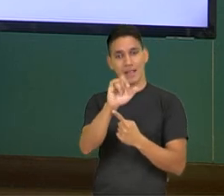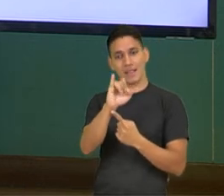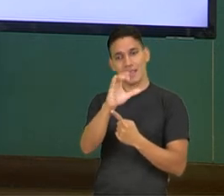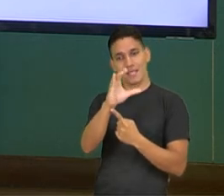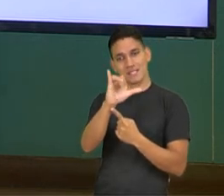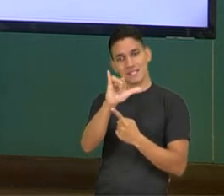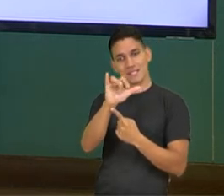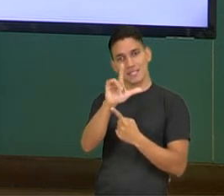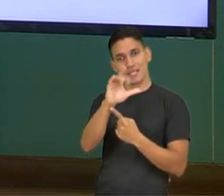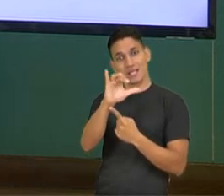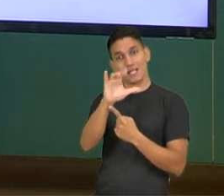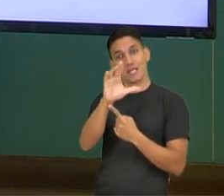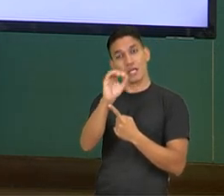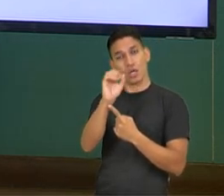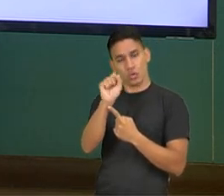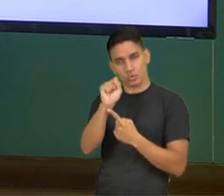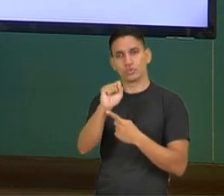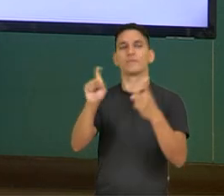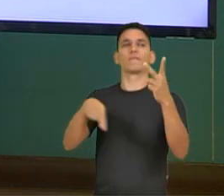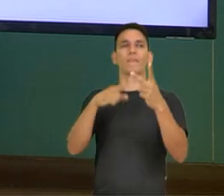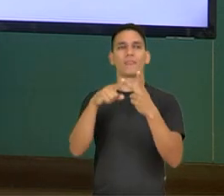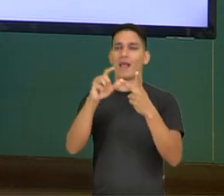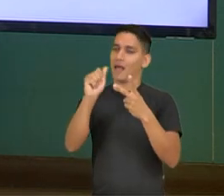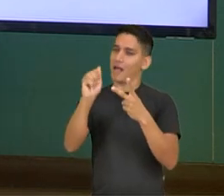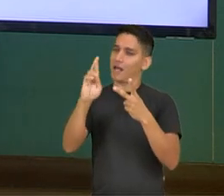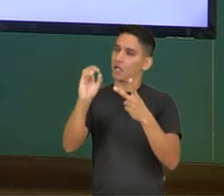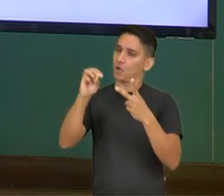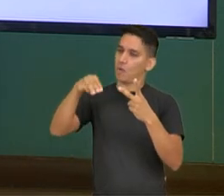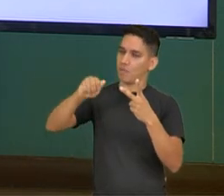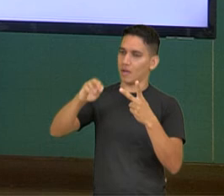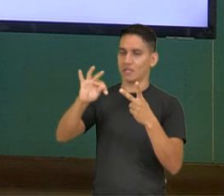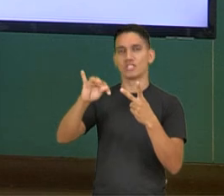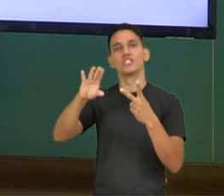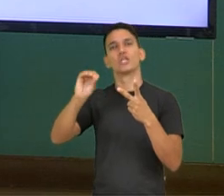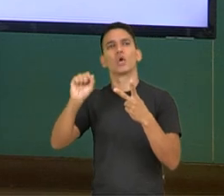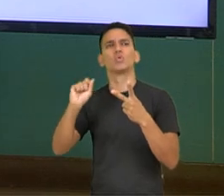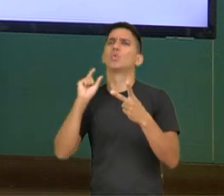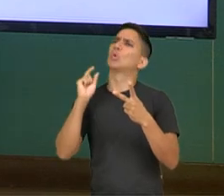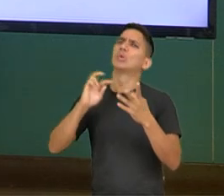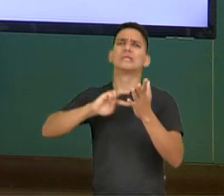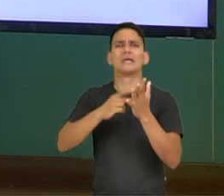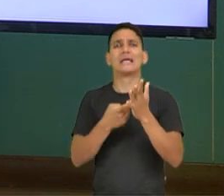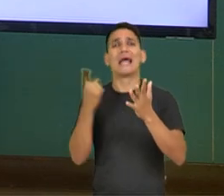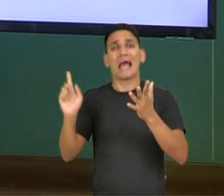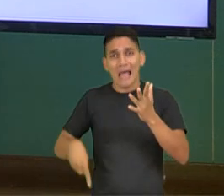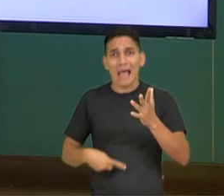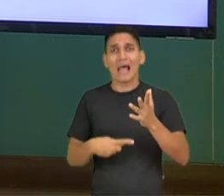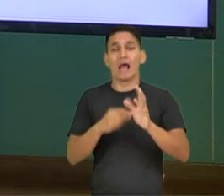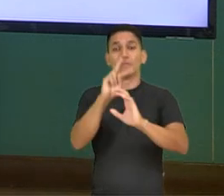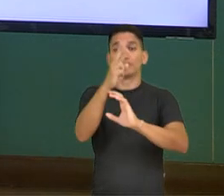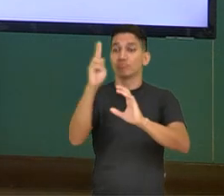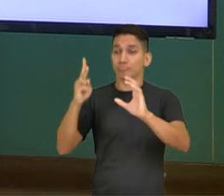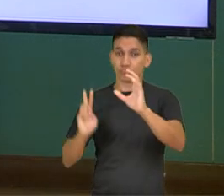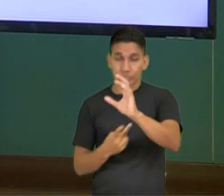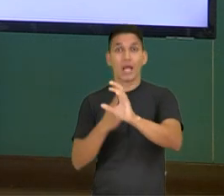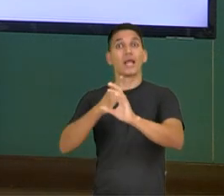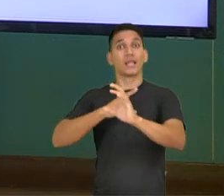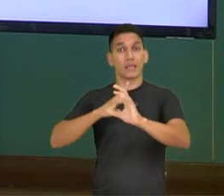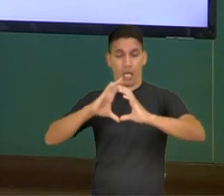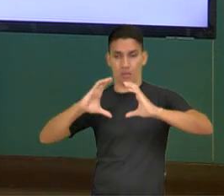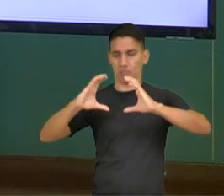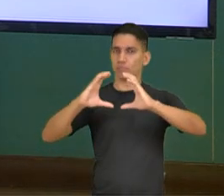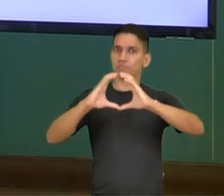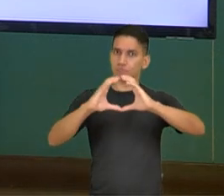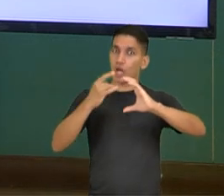e aromáticos. Alicíclicos são aqueles hidrocarbonetos que possui a cadeia